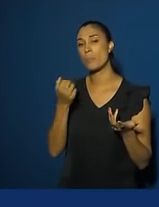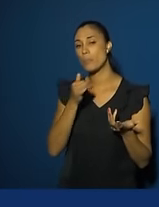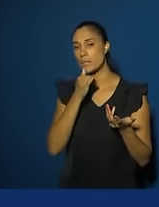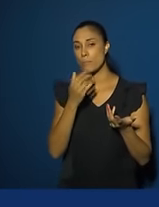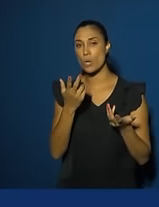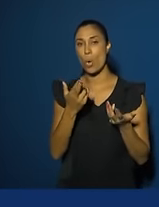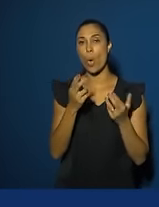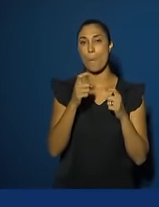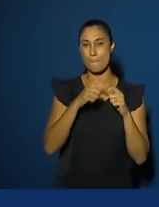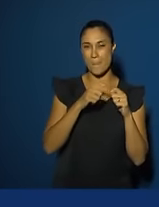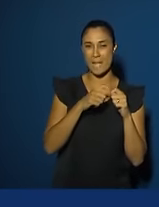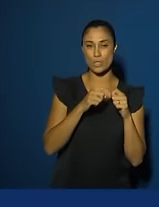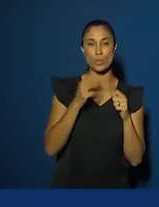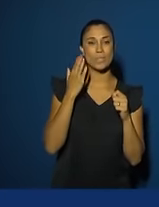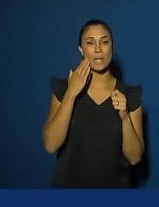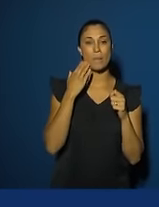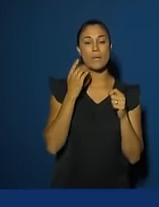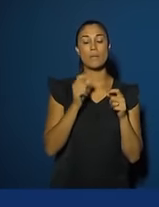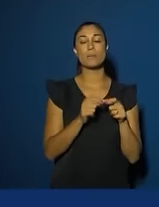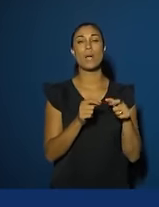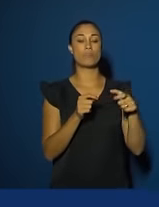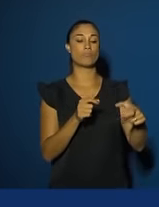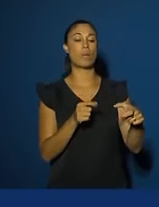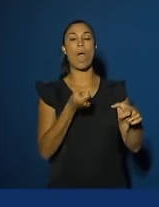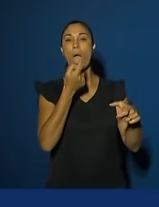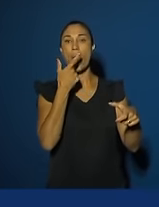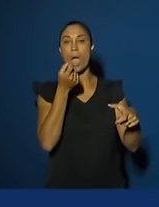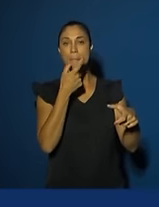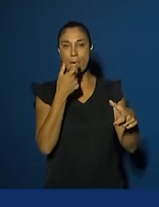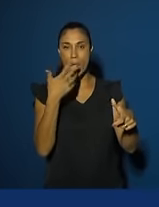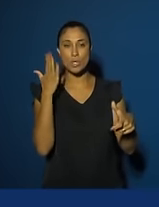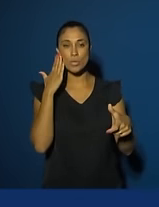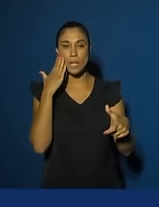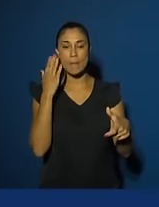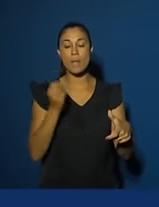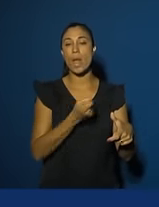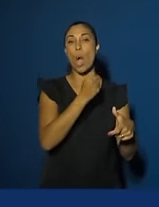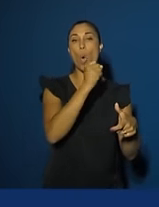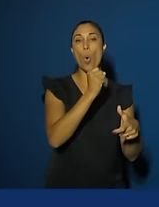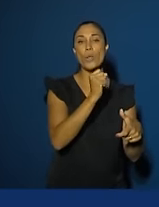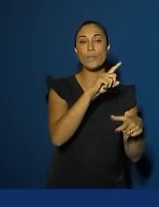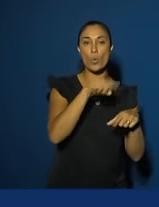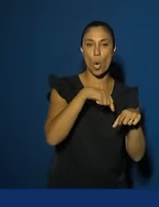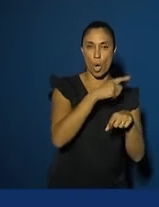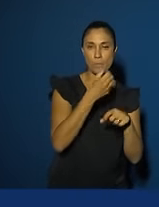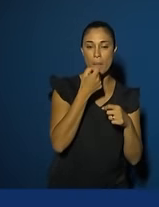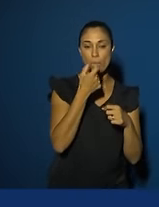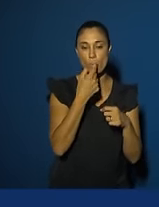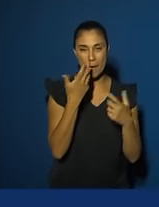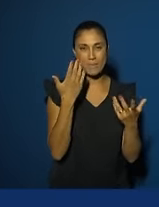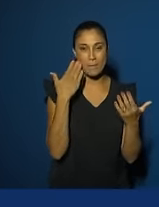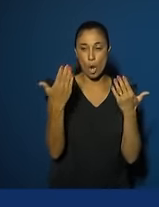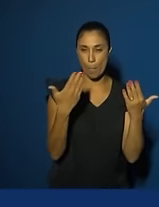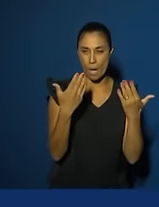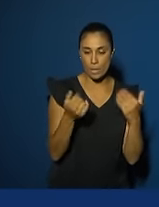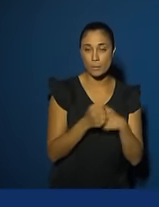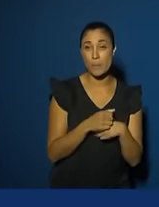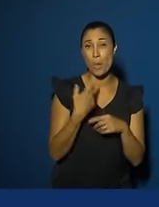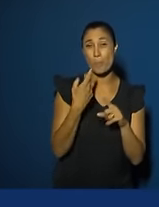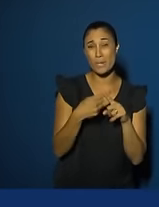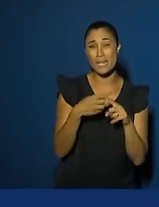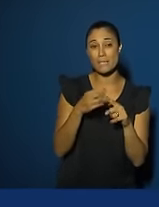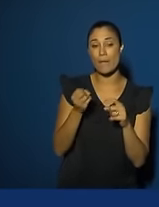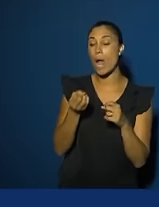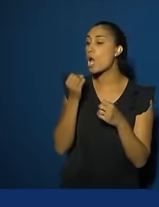um um médico que dá uma cartela de antibiótico para tomar a cada 8 horas né porque se você